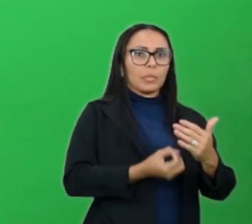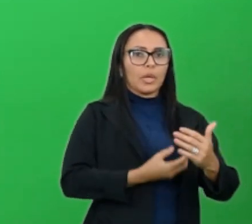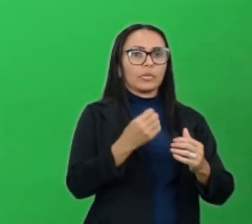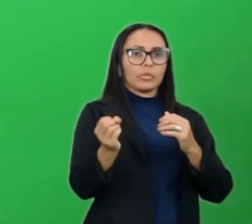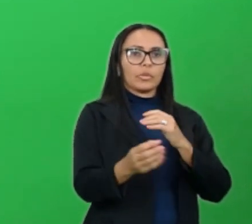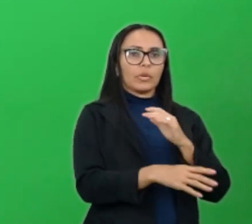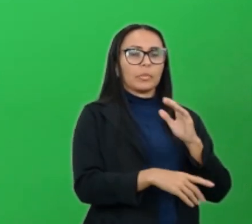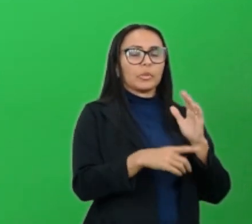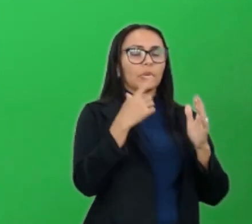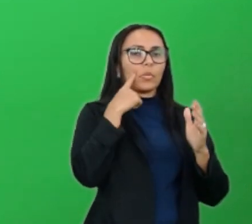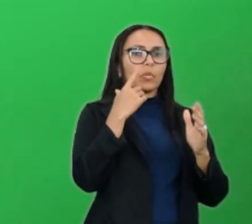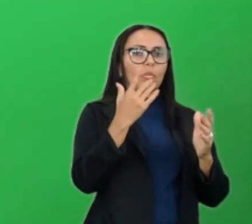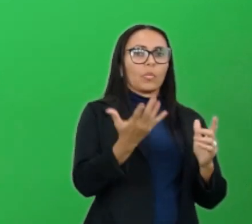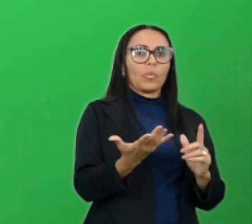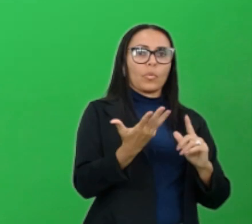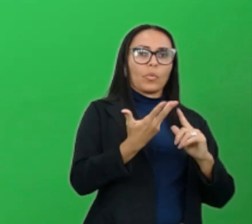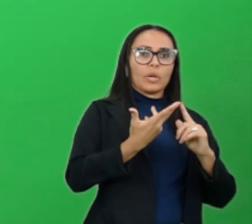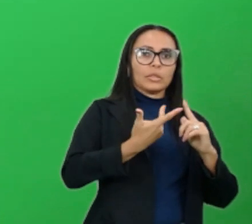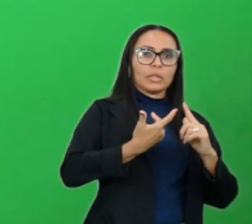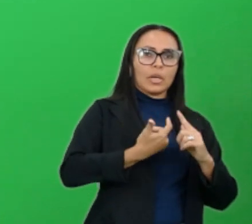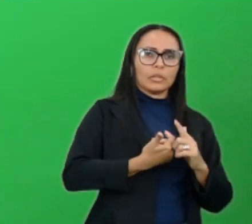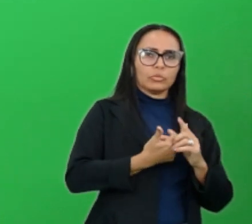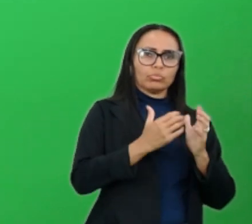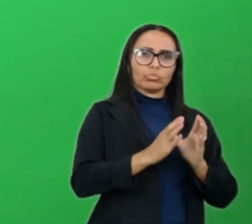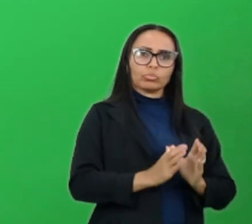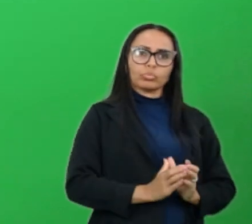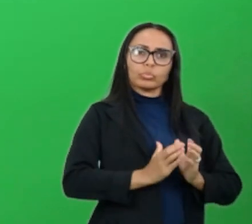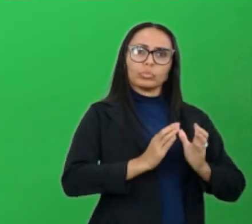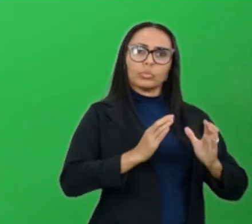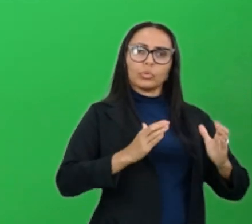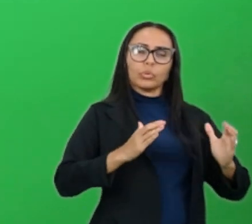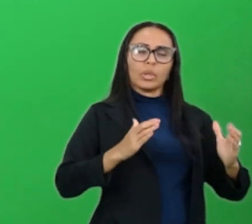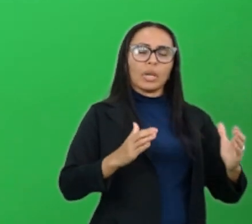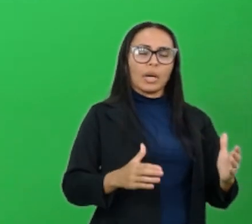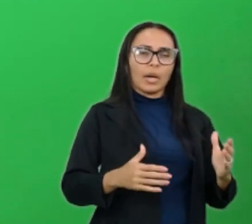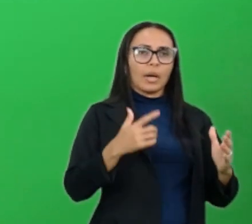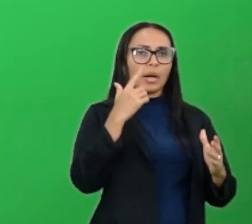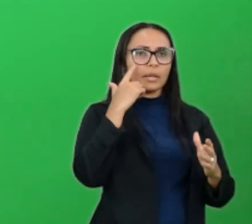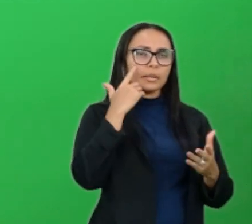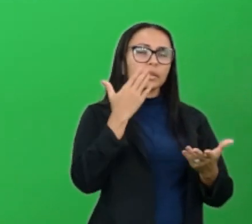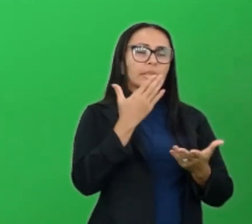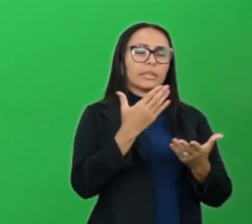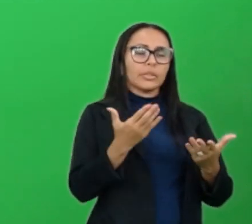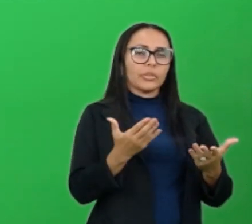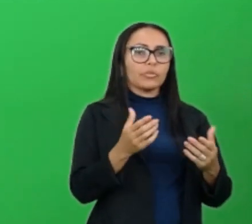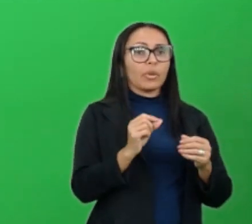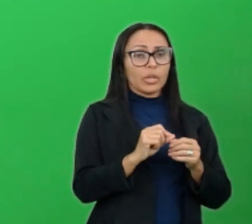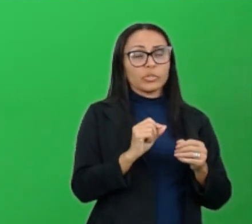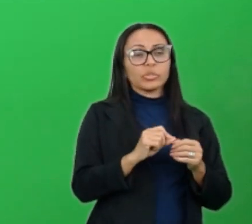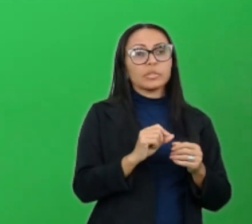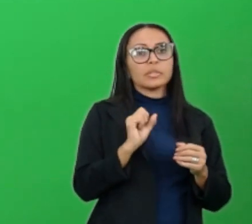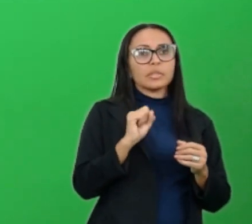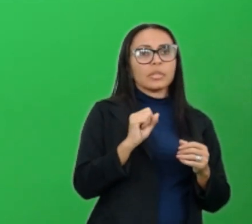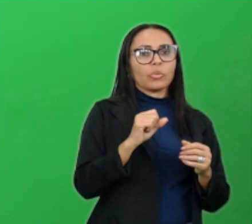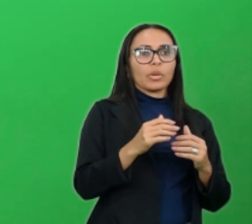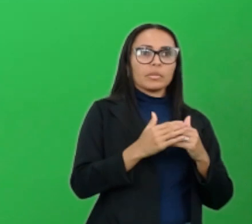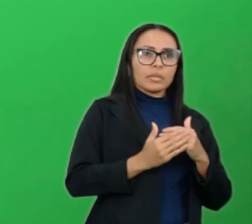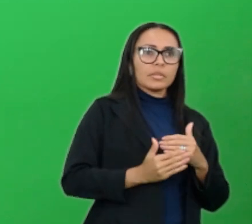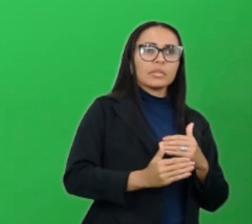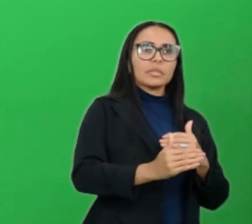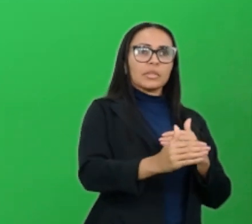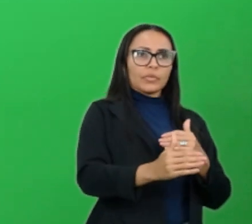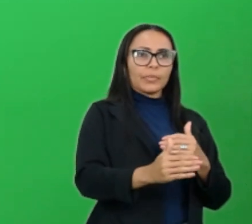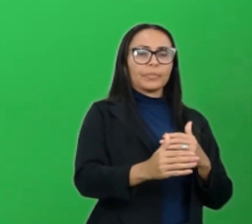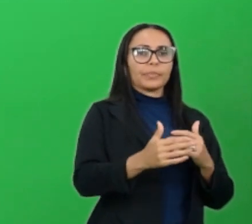são montantes relativos a aquilo que faz com que a iniciativa inovadora